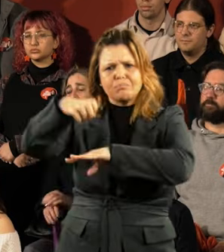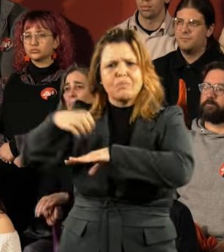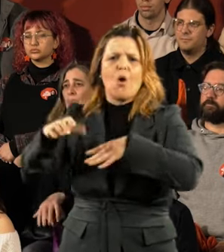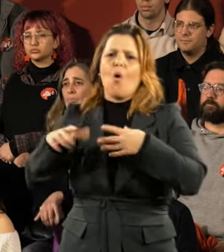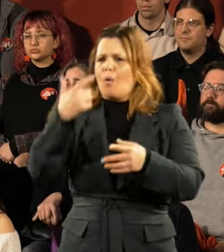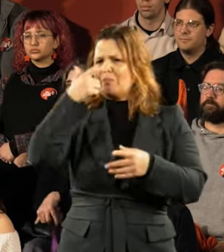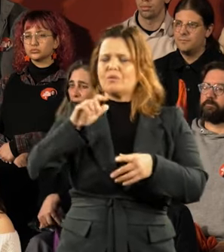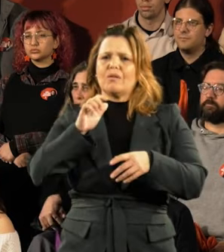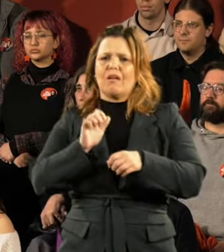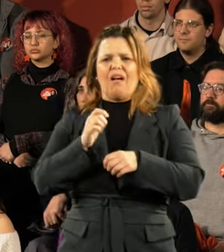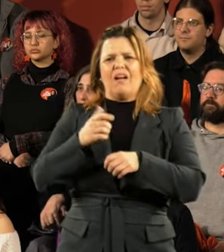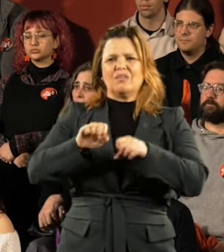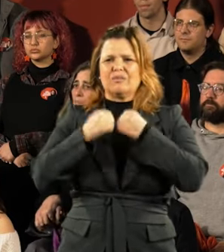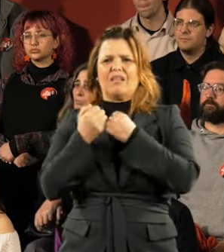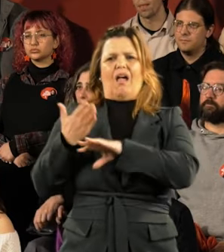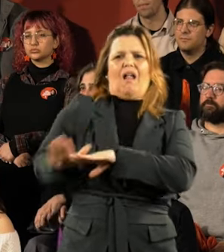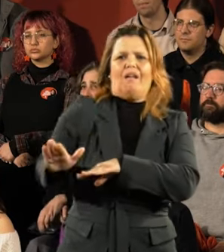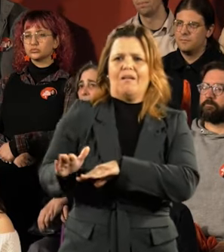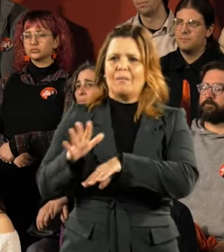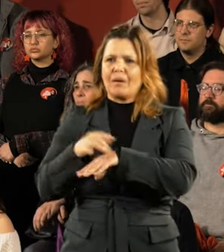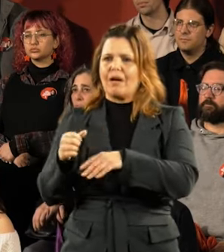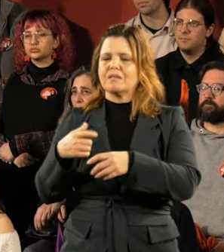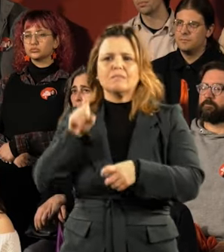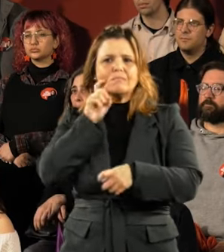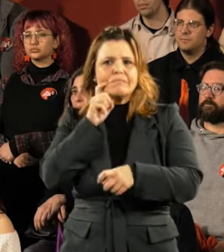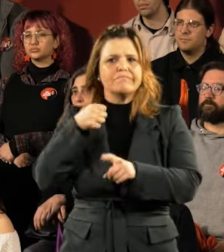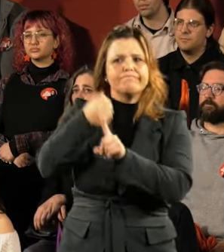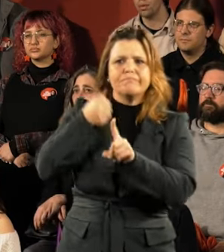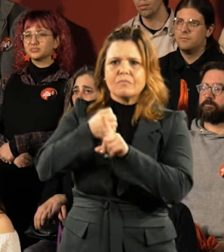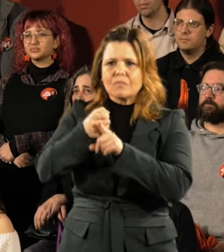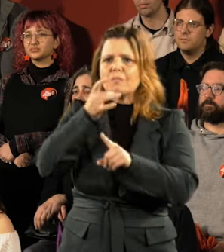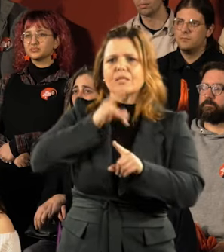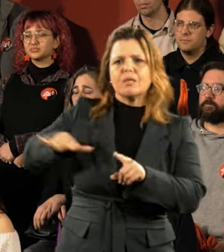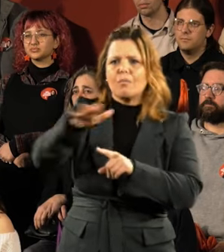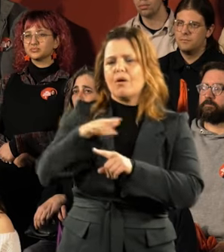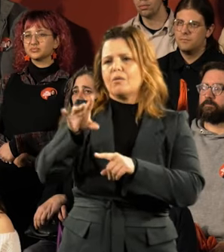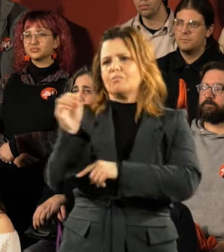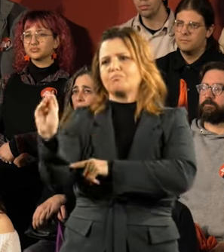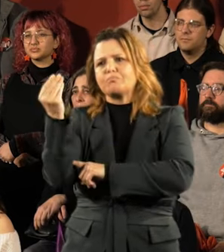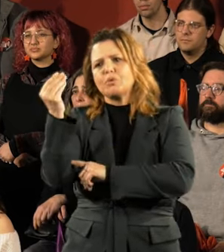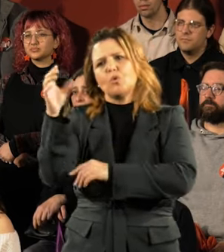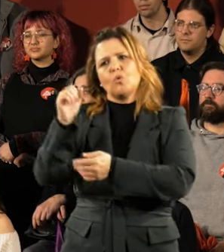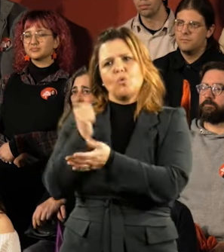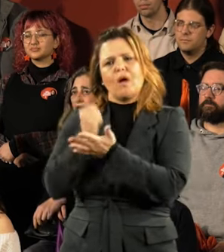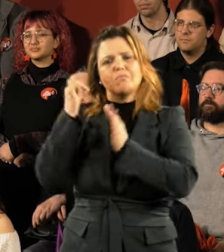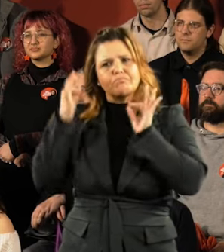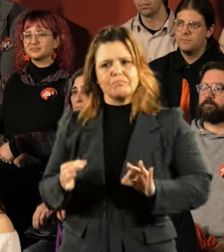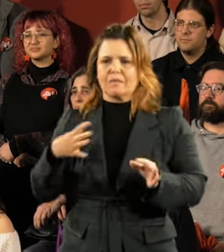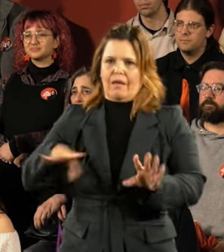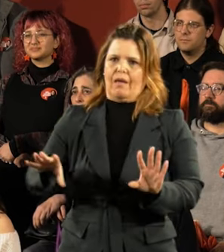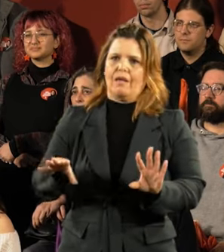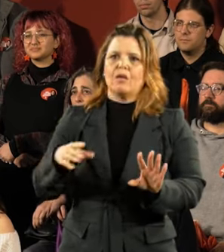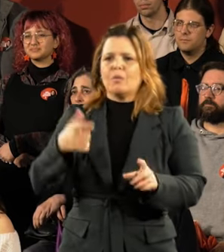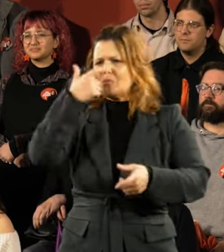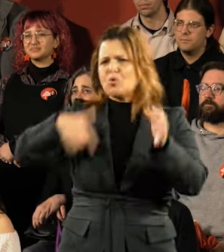a margem da sociedade ou que zelam pela preservação do património local gente comum com vidas